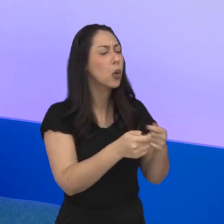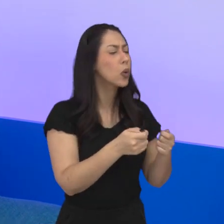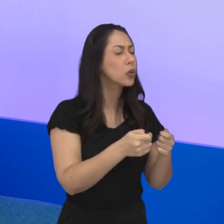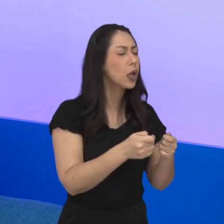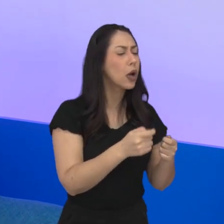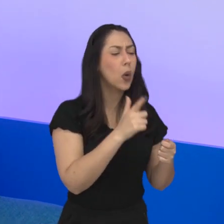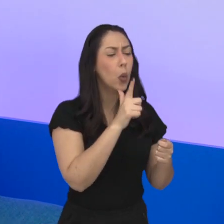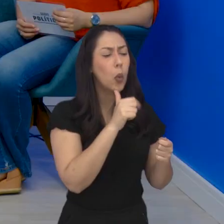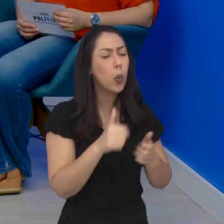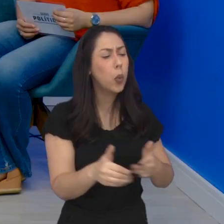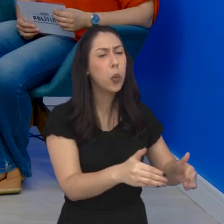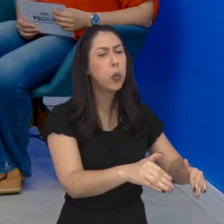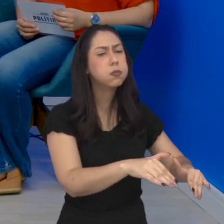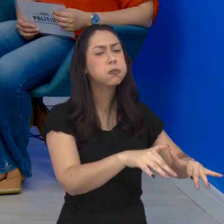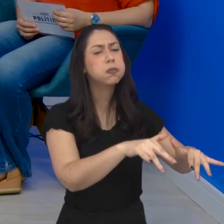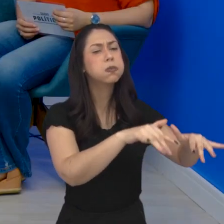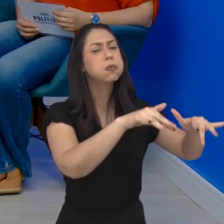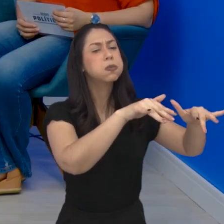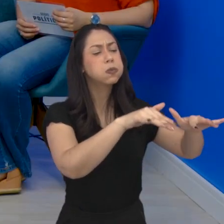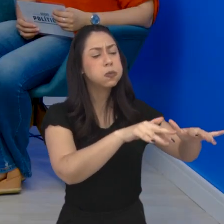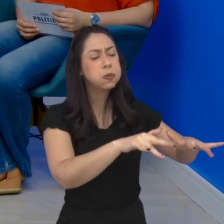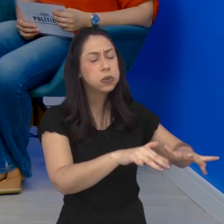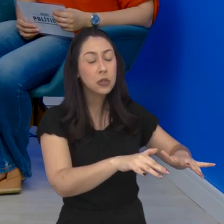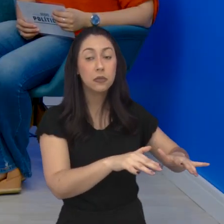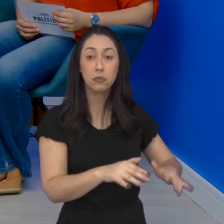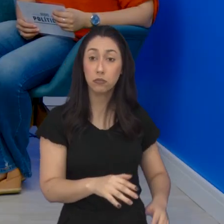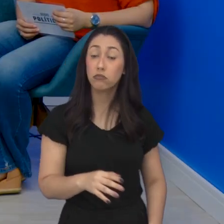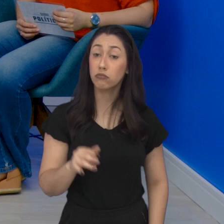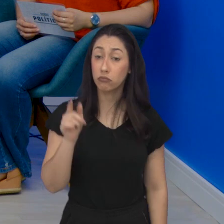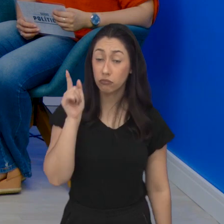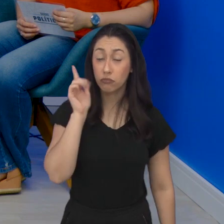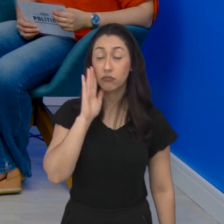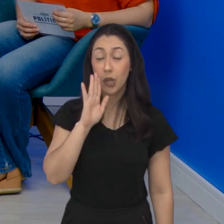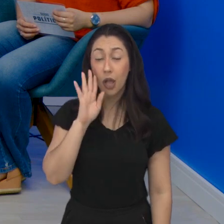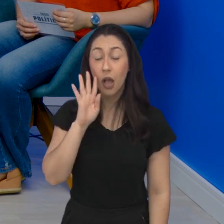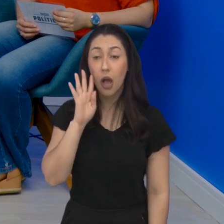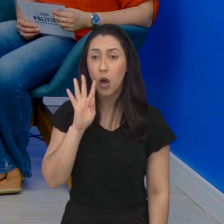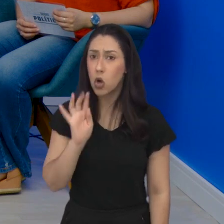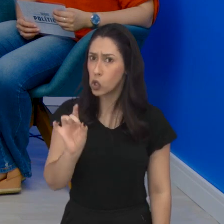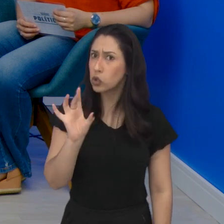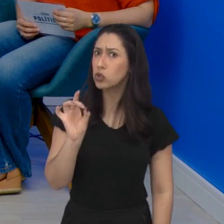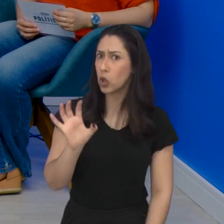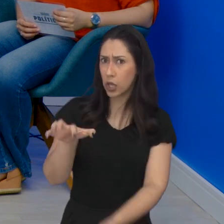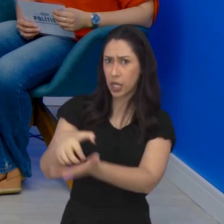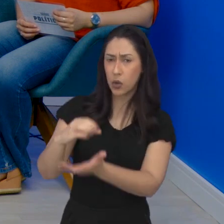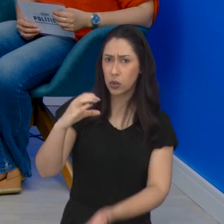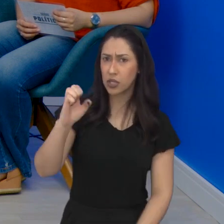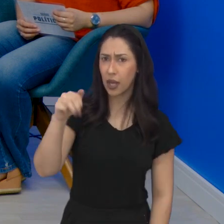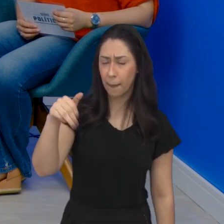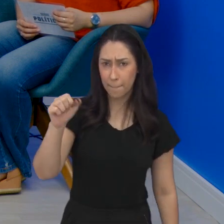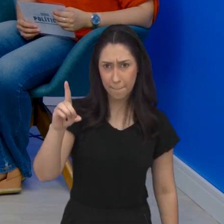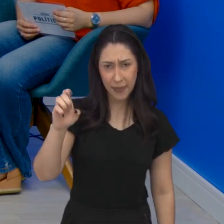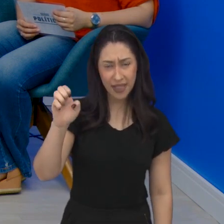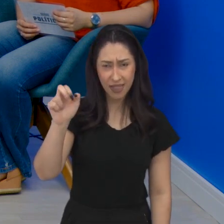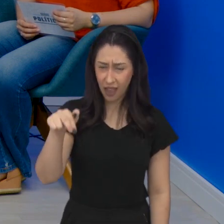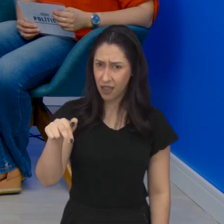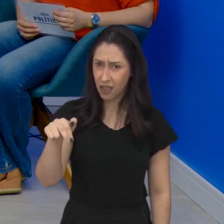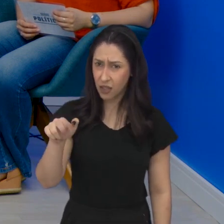comentou. Legal. E são informações só do CEMADEM com as quais vocês trabalham? Não,